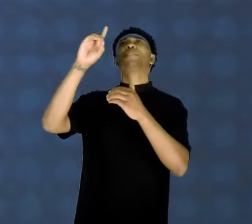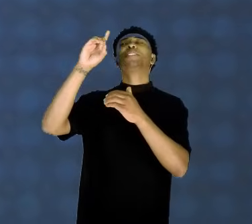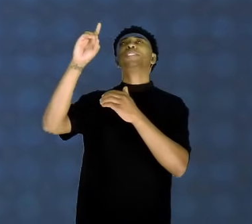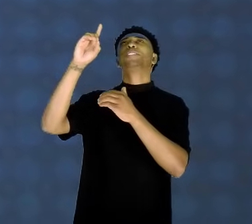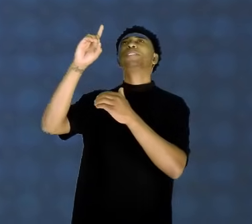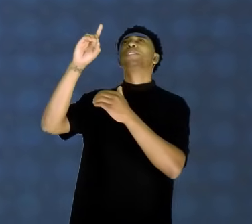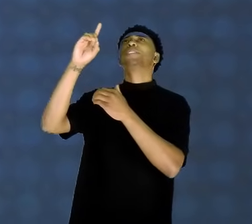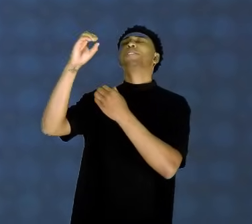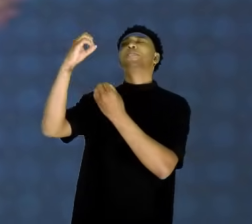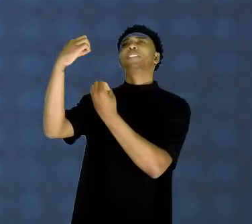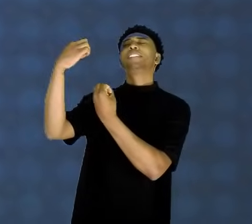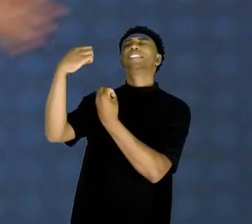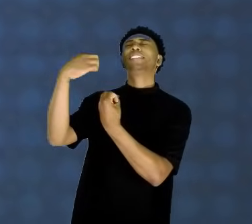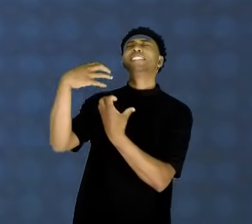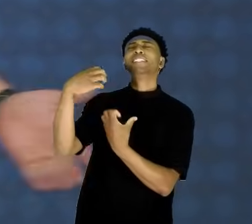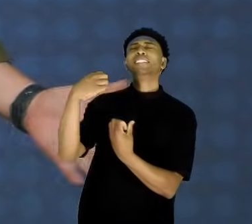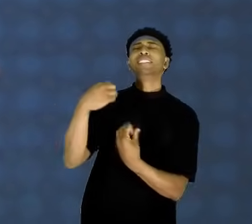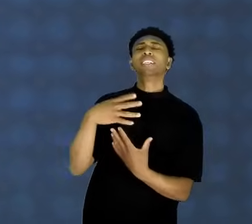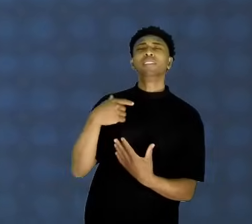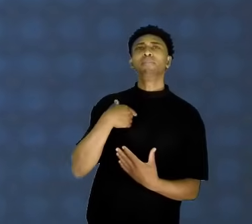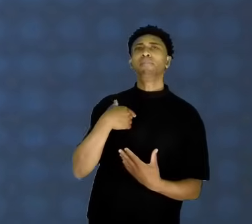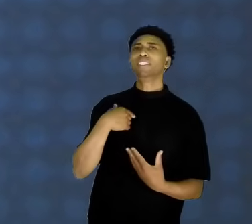alguns cegos aqui, ó, e